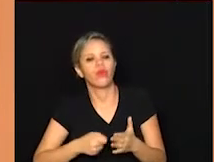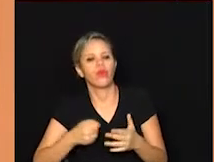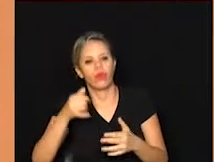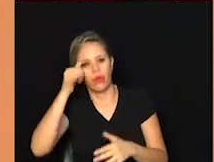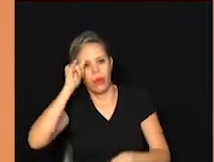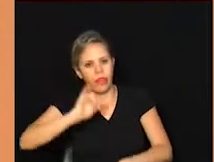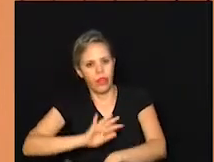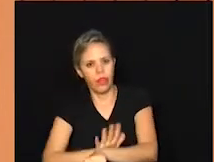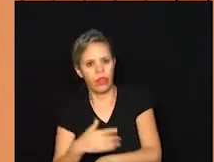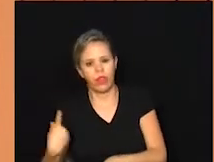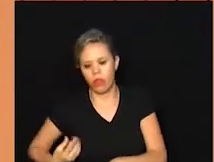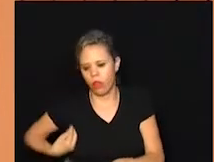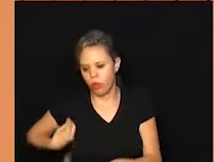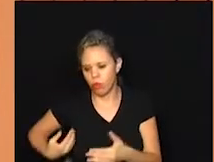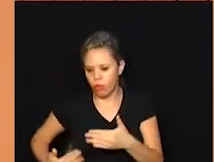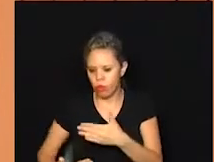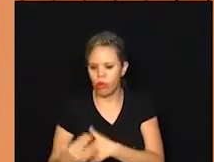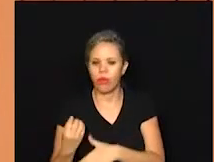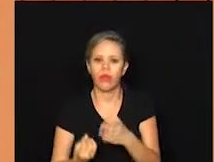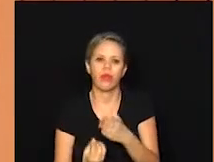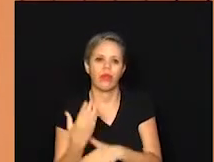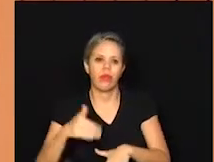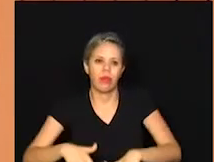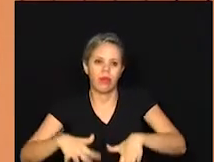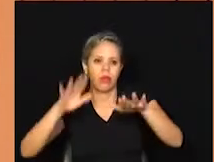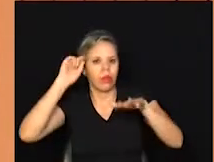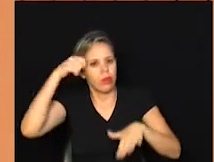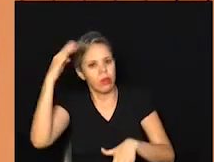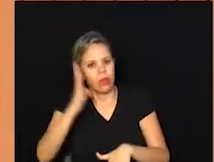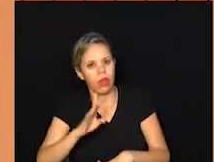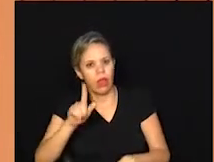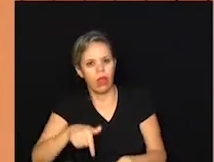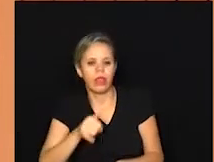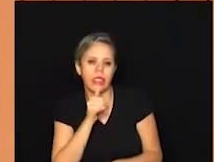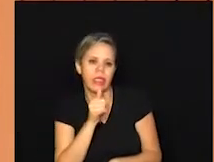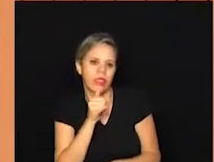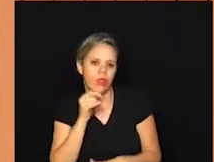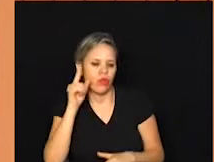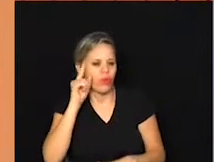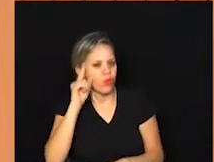desde a nossa existência, né? Porque ser negro no Brasil todos os